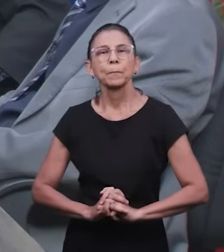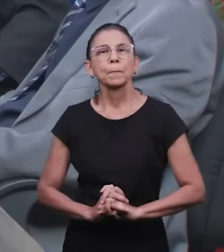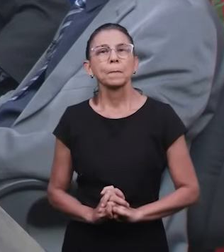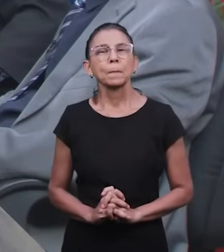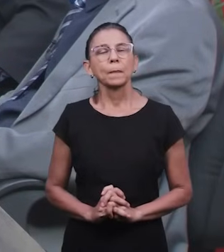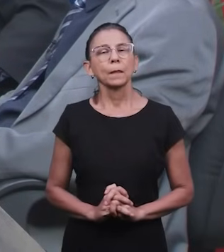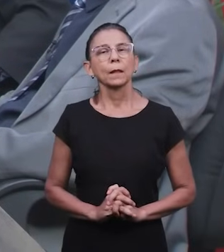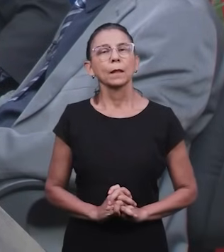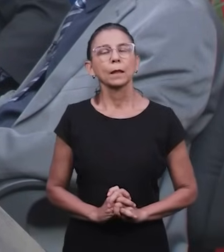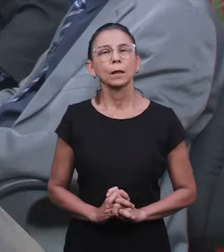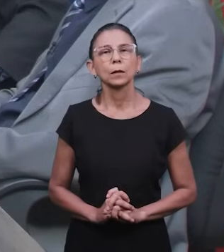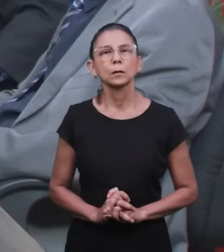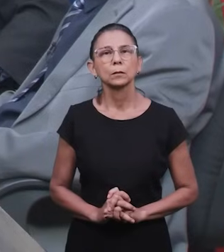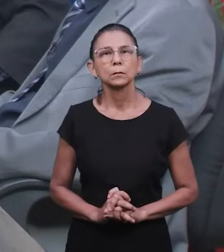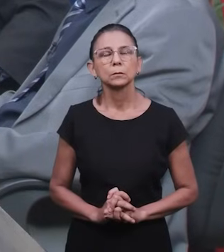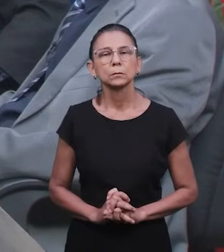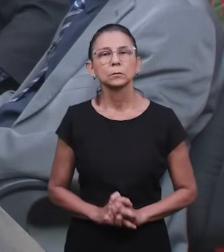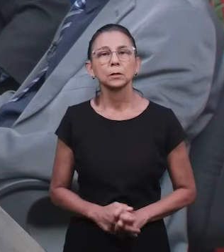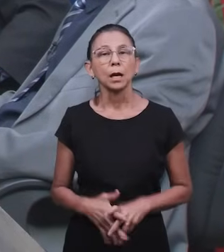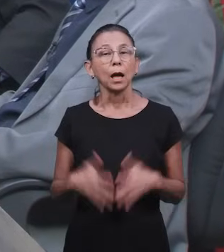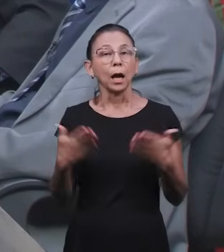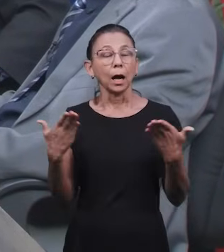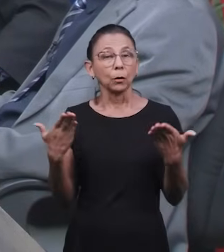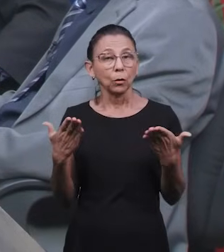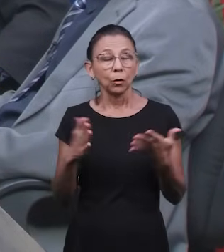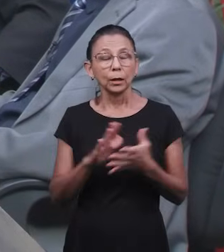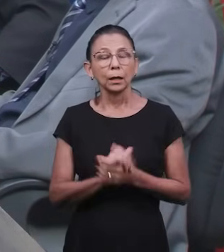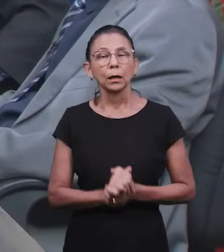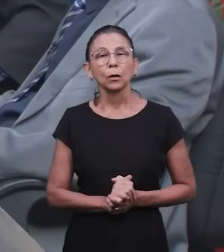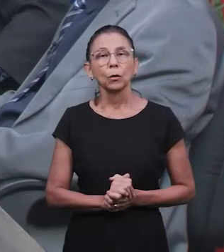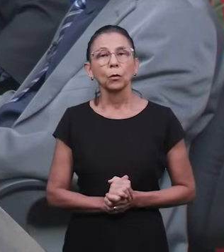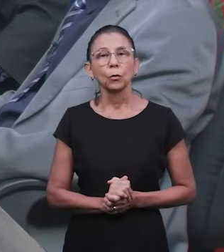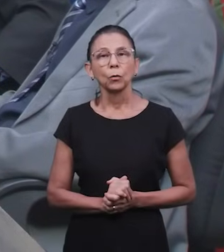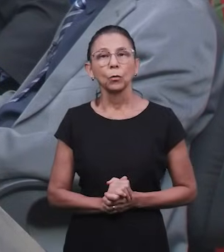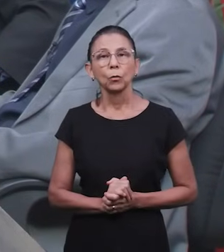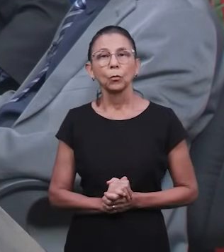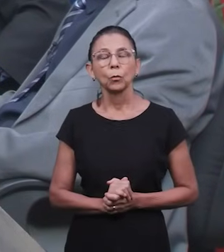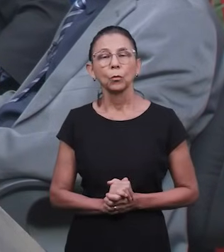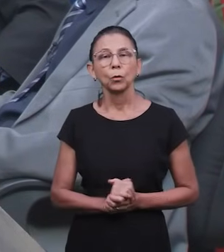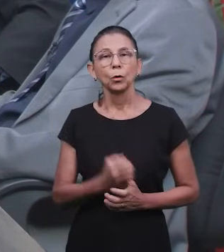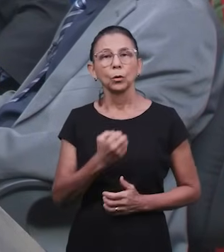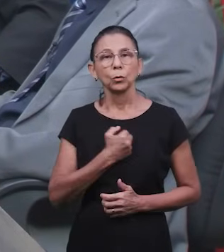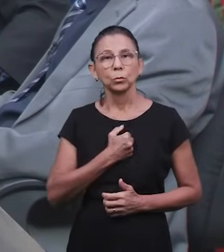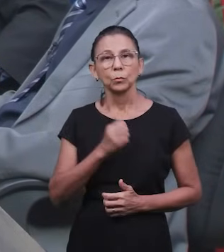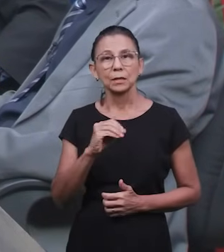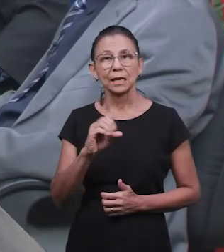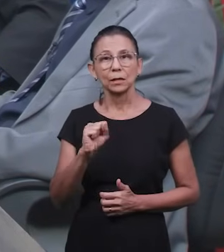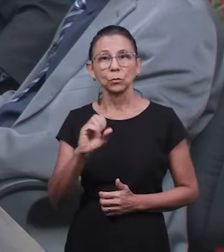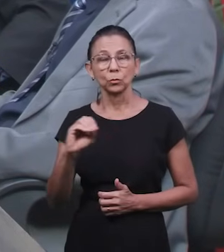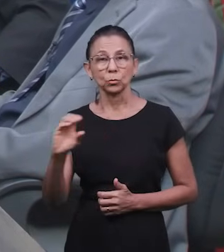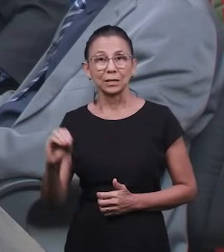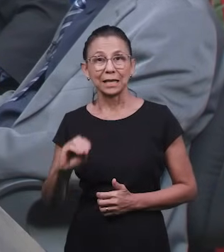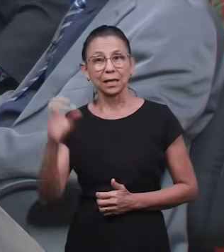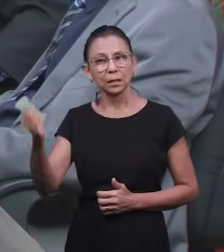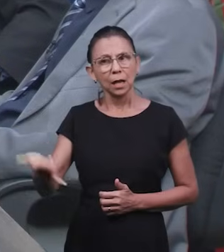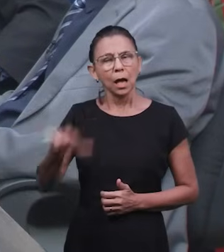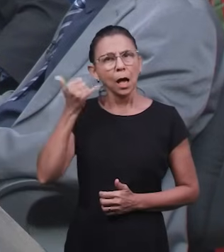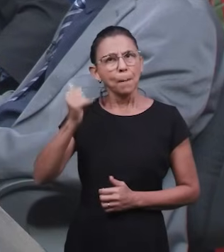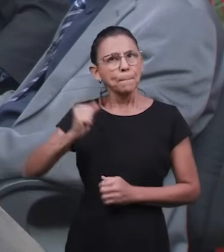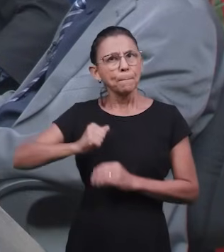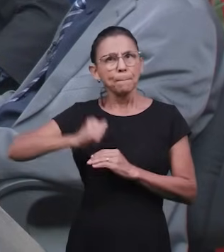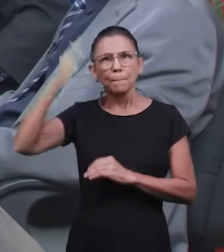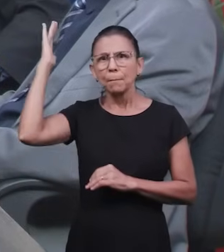que aumentou bastante a demanda de chamadas no 0800, exatamente devido a esta